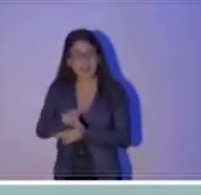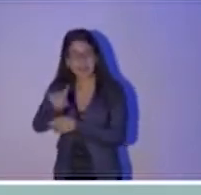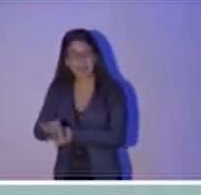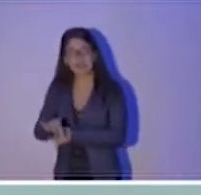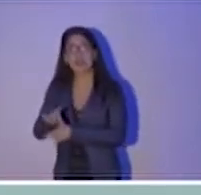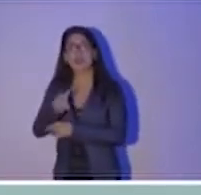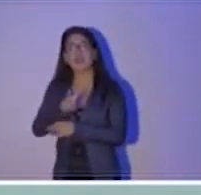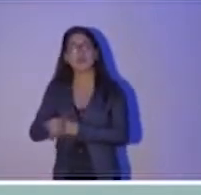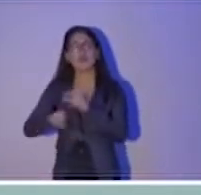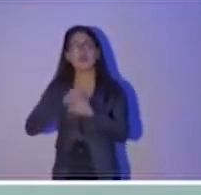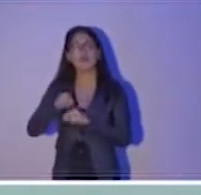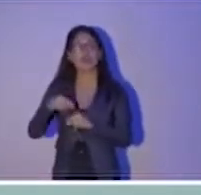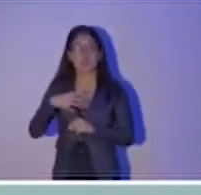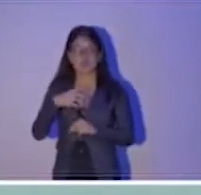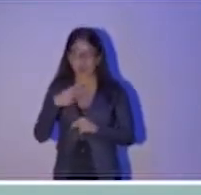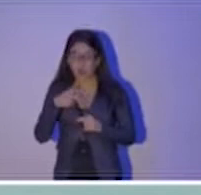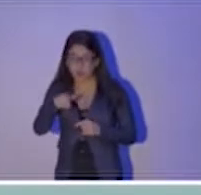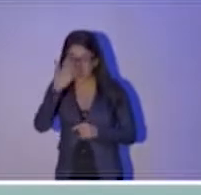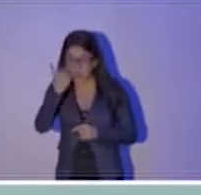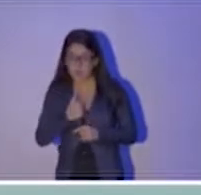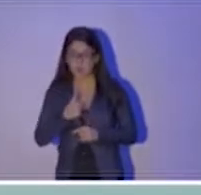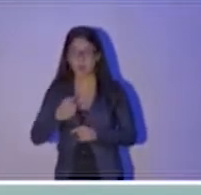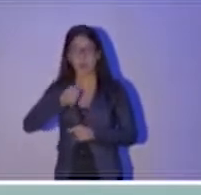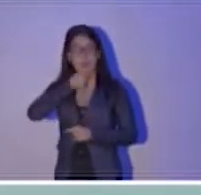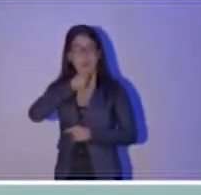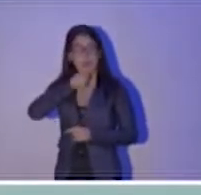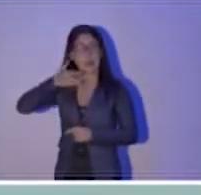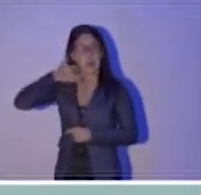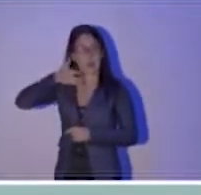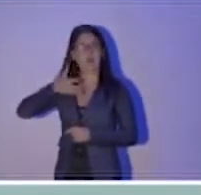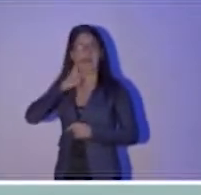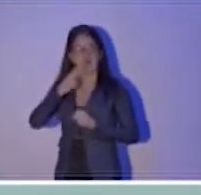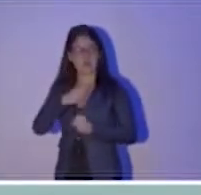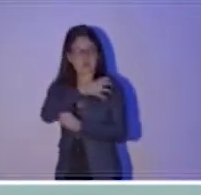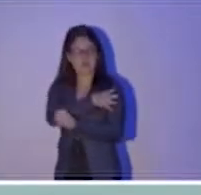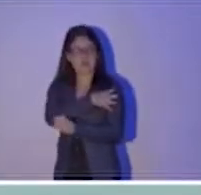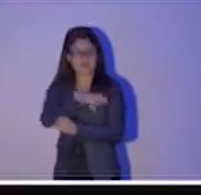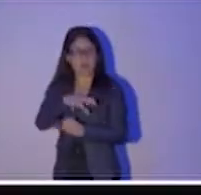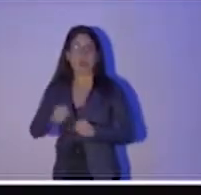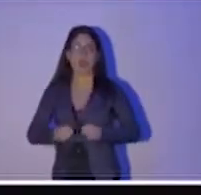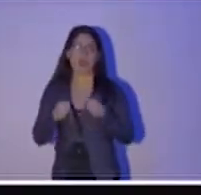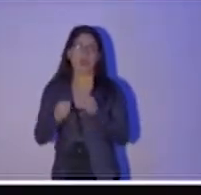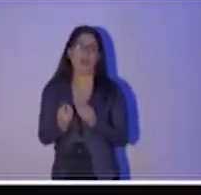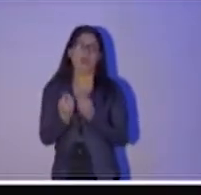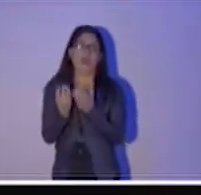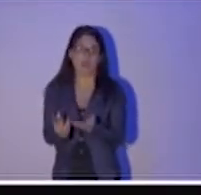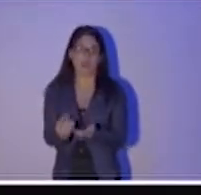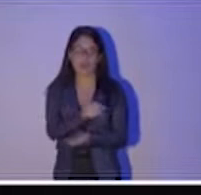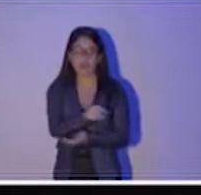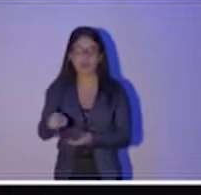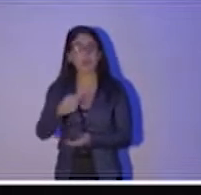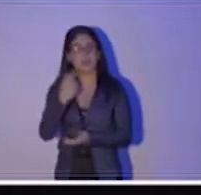língua portuguesa te empodera, saber falar em público te dá poder. Assume o seu lugar no mundo quando você sabe